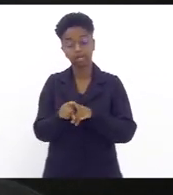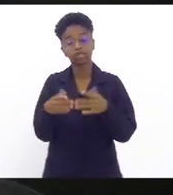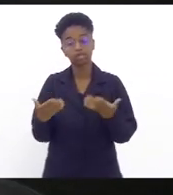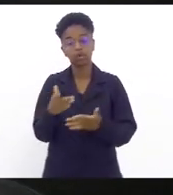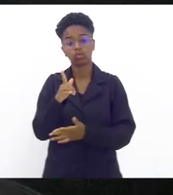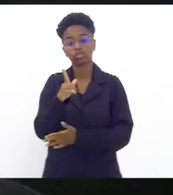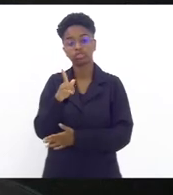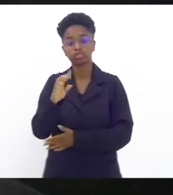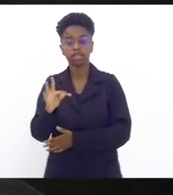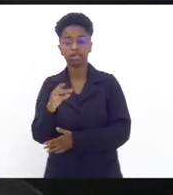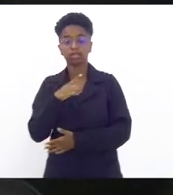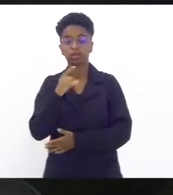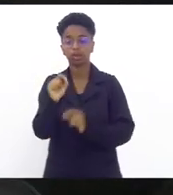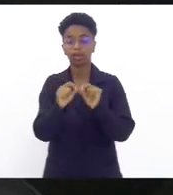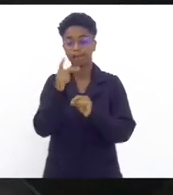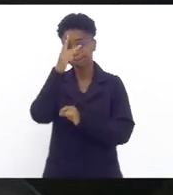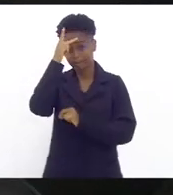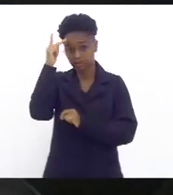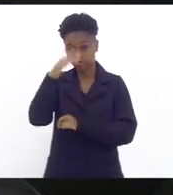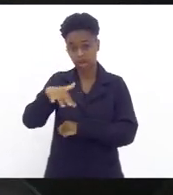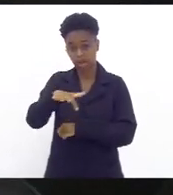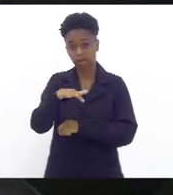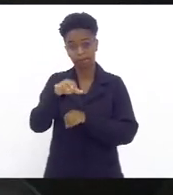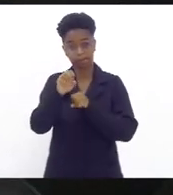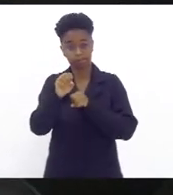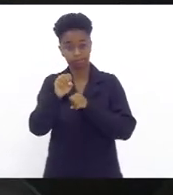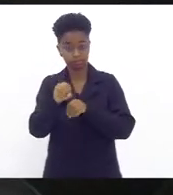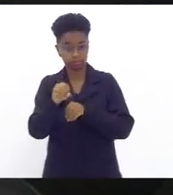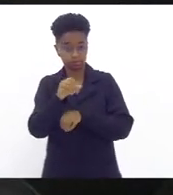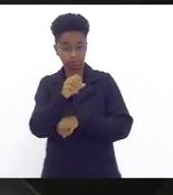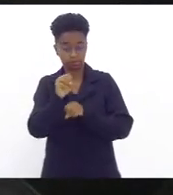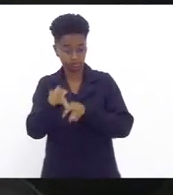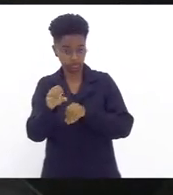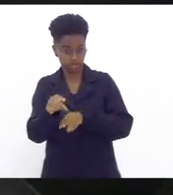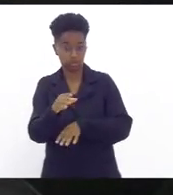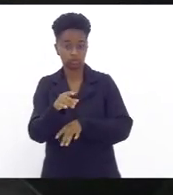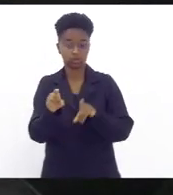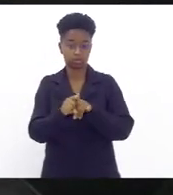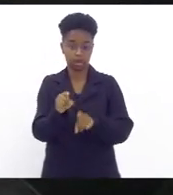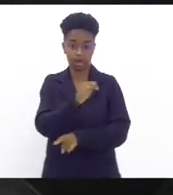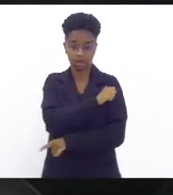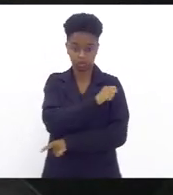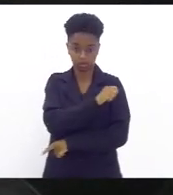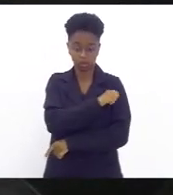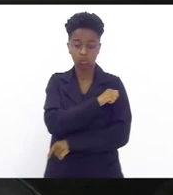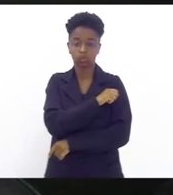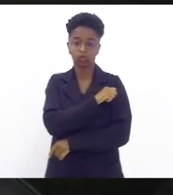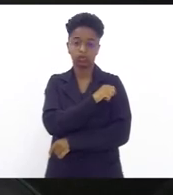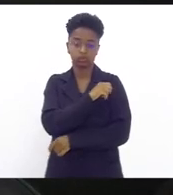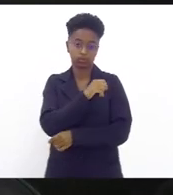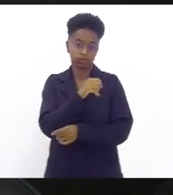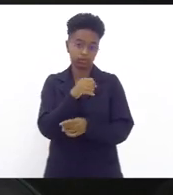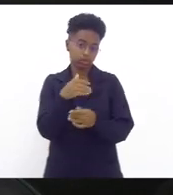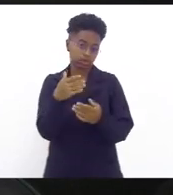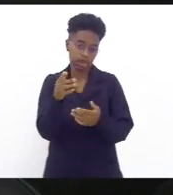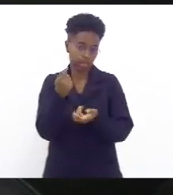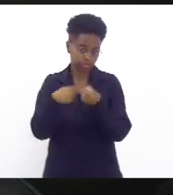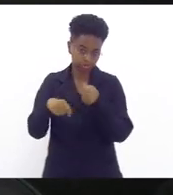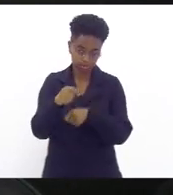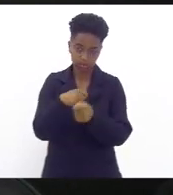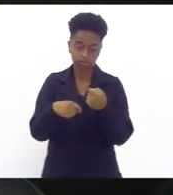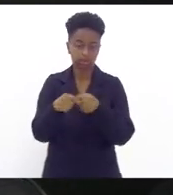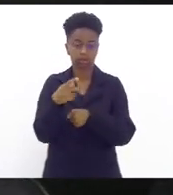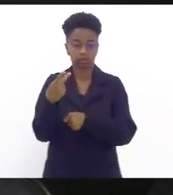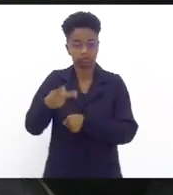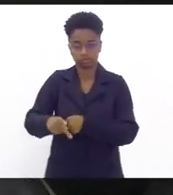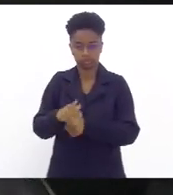envolveria pessoas da docência pessoas da comunidade da comunidade recente da administração da